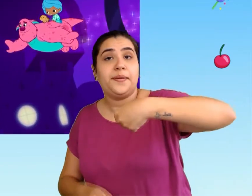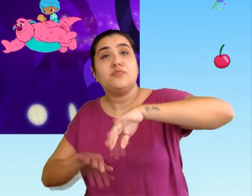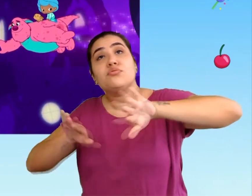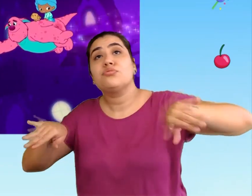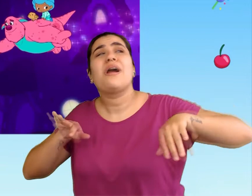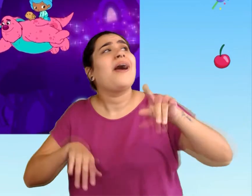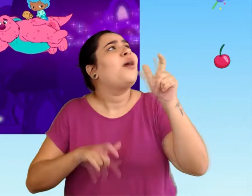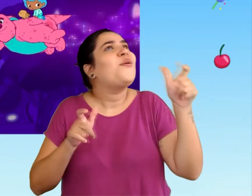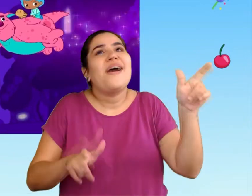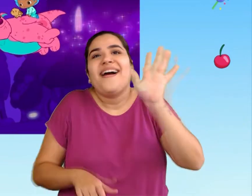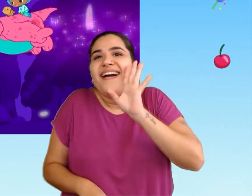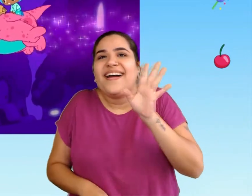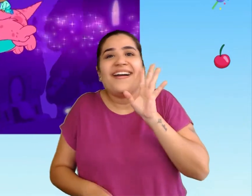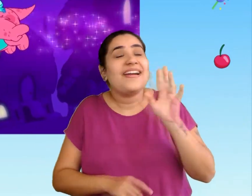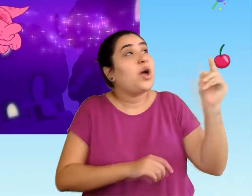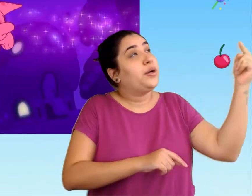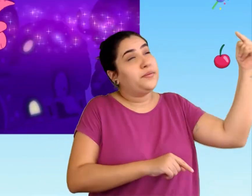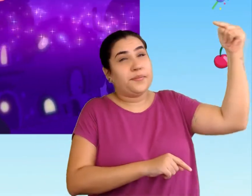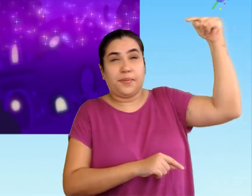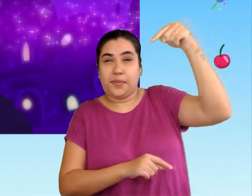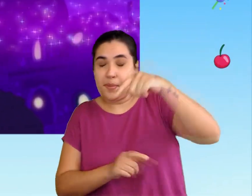Que lugar irado!